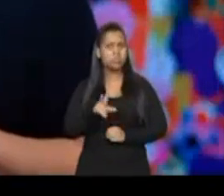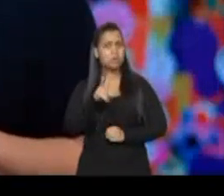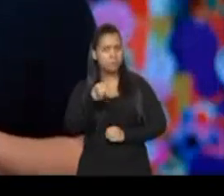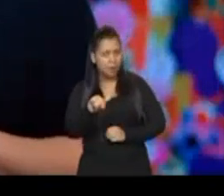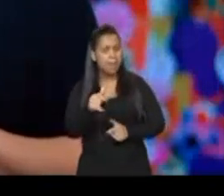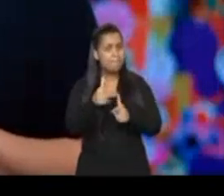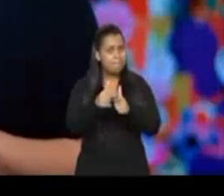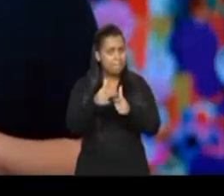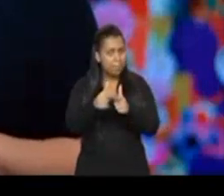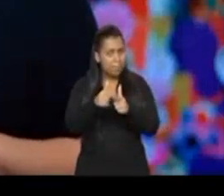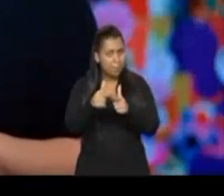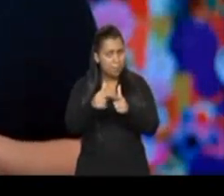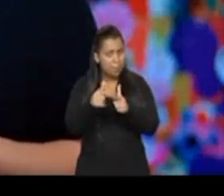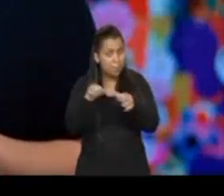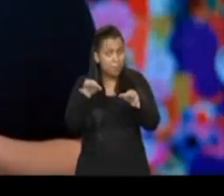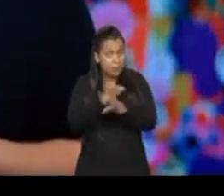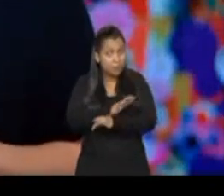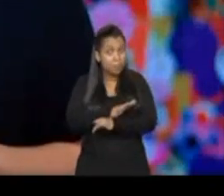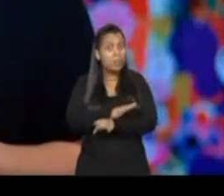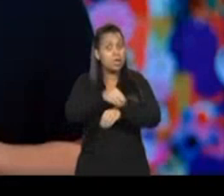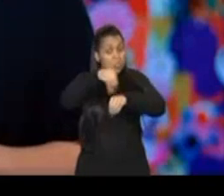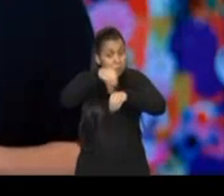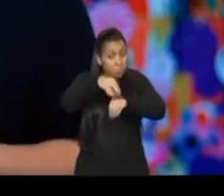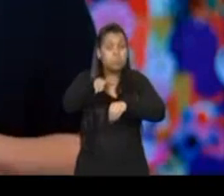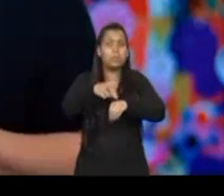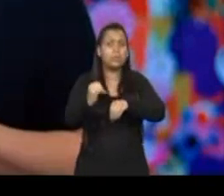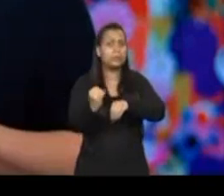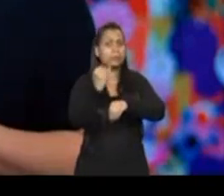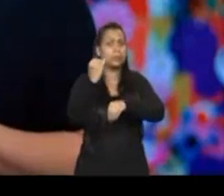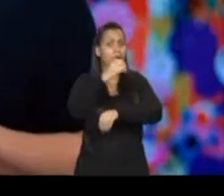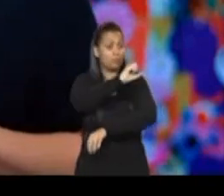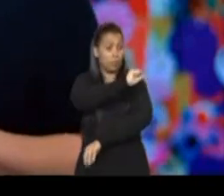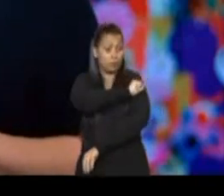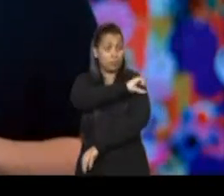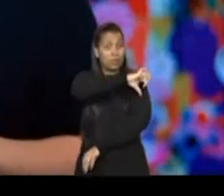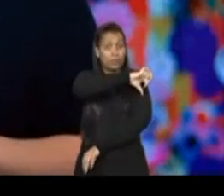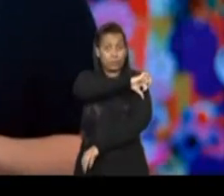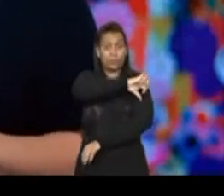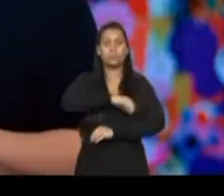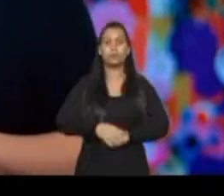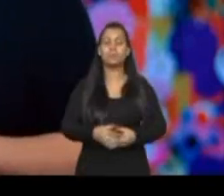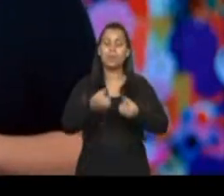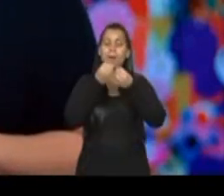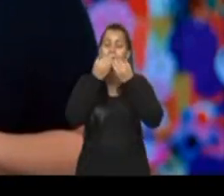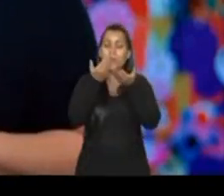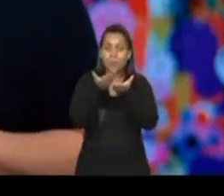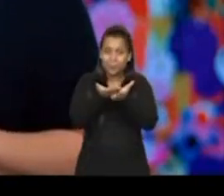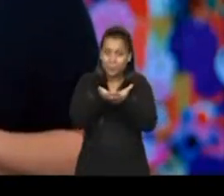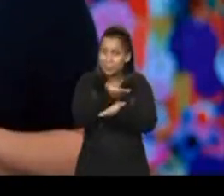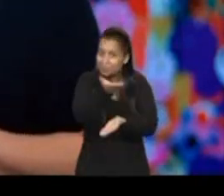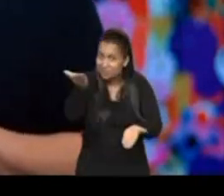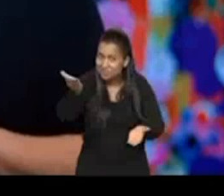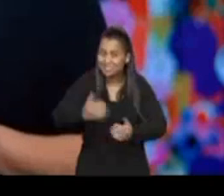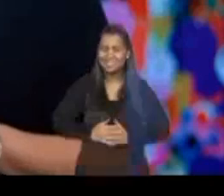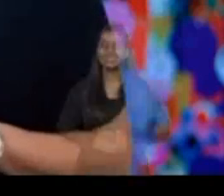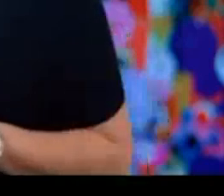situações, problemas com vocês e trazer conceitos importantíssimos para o oitavo e o nono ano. Boa aula para vocês